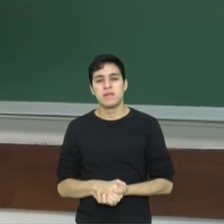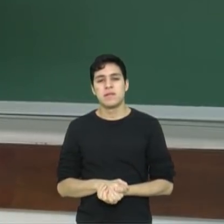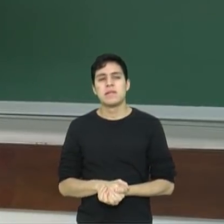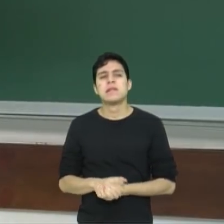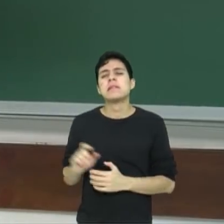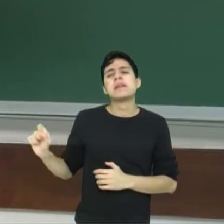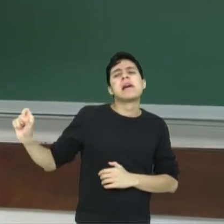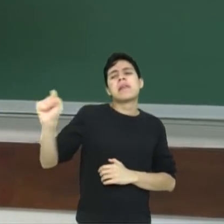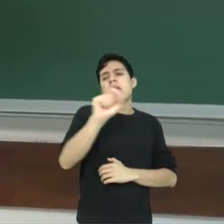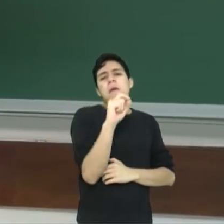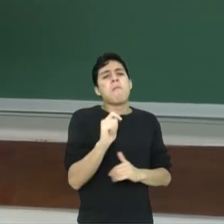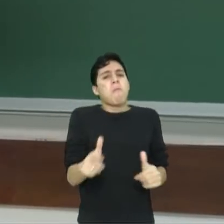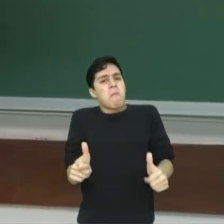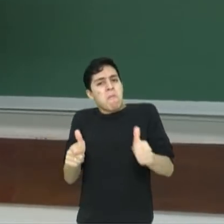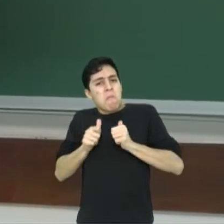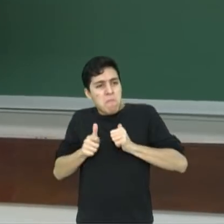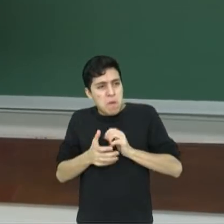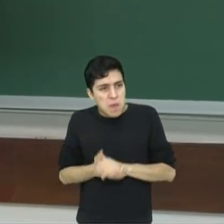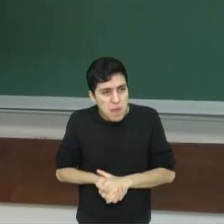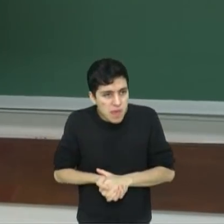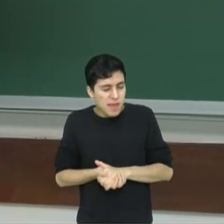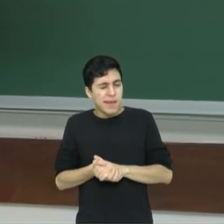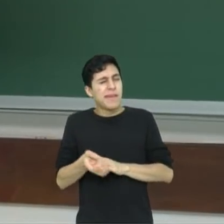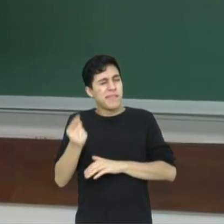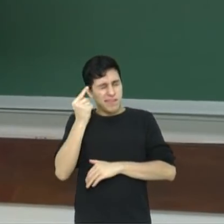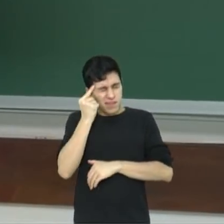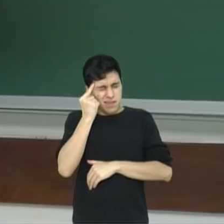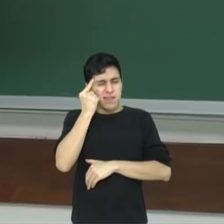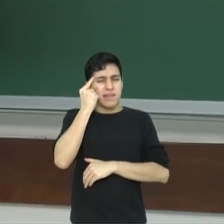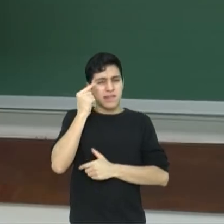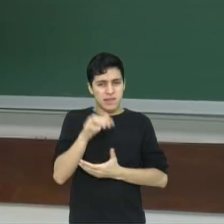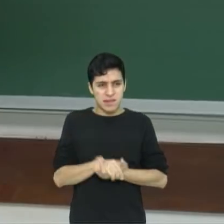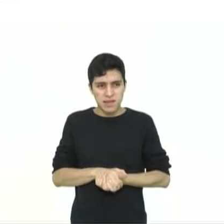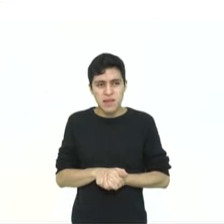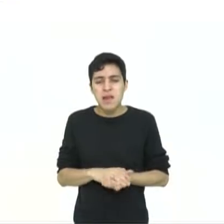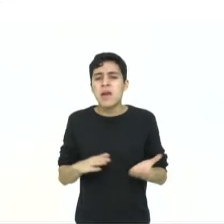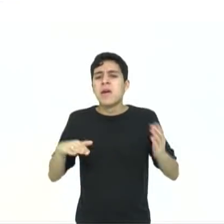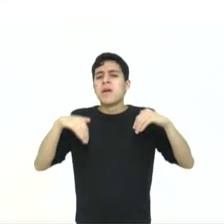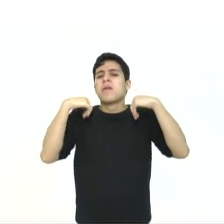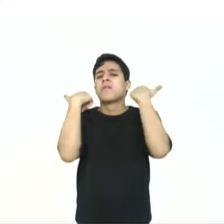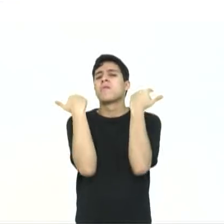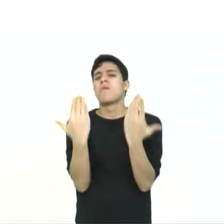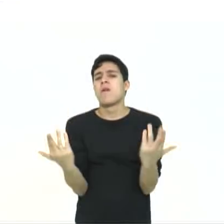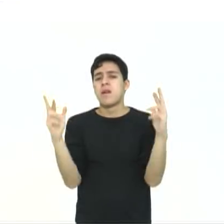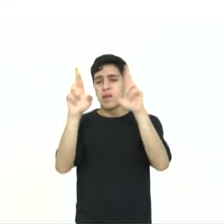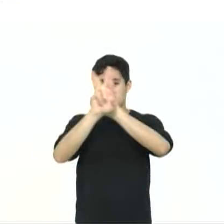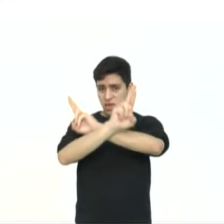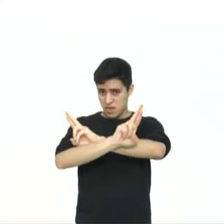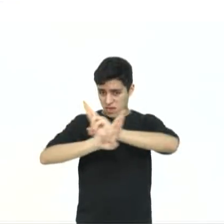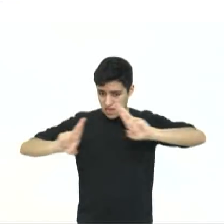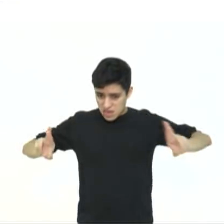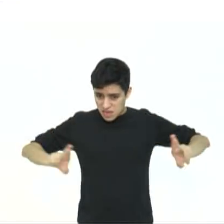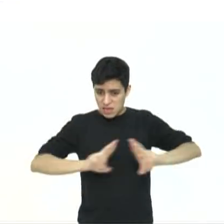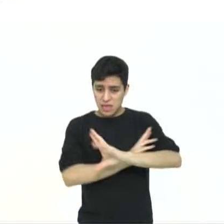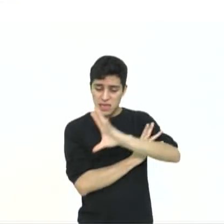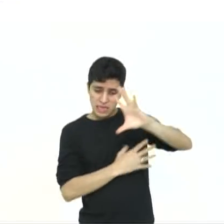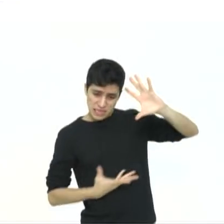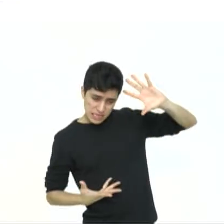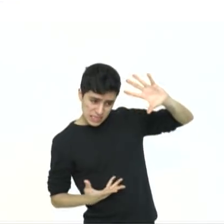Quem é que está fora aí do alistamento? Que relação poderíamos entender